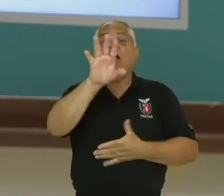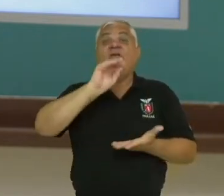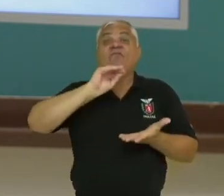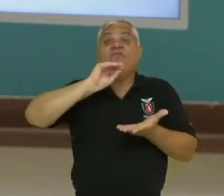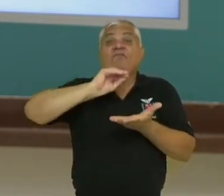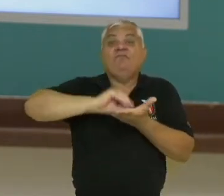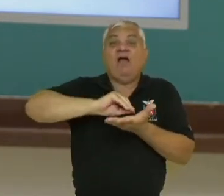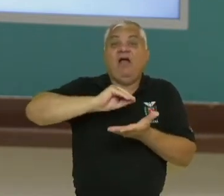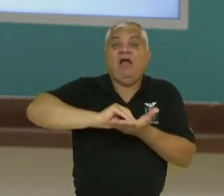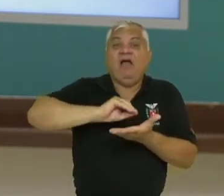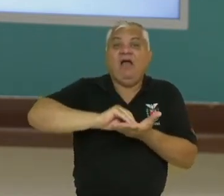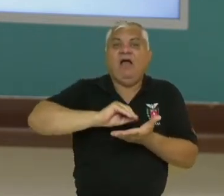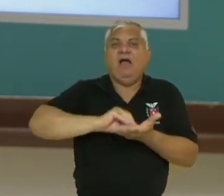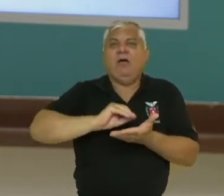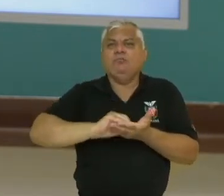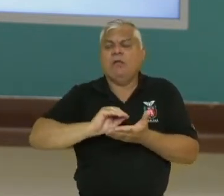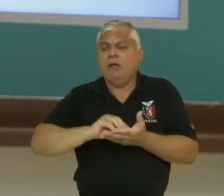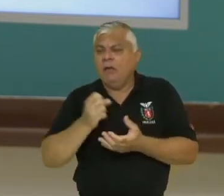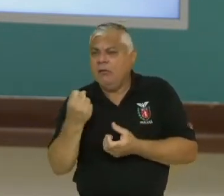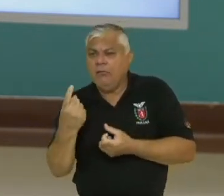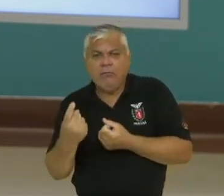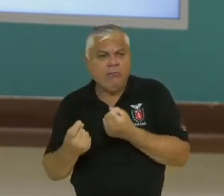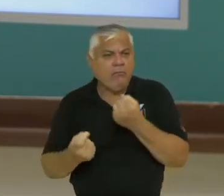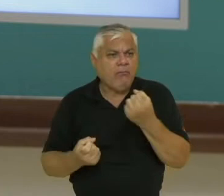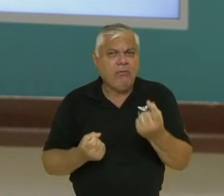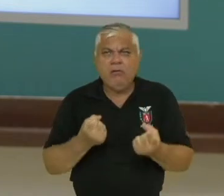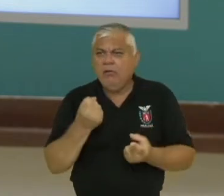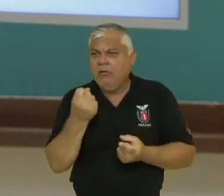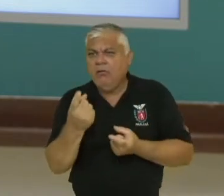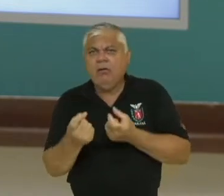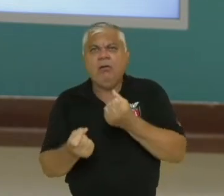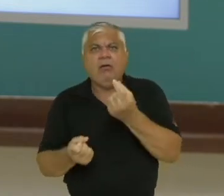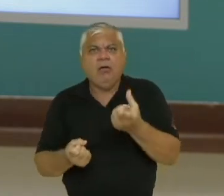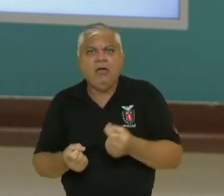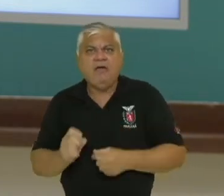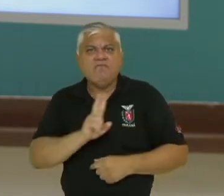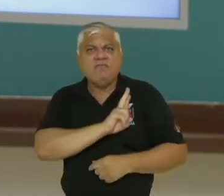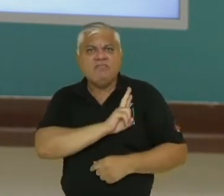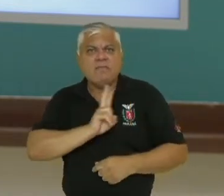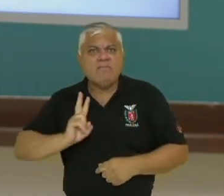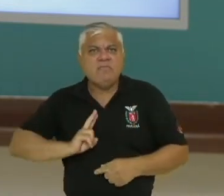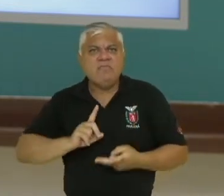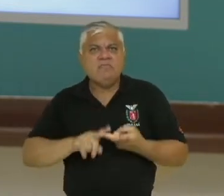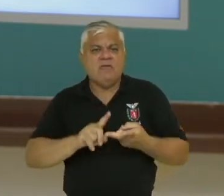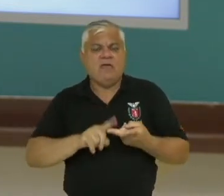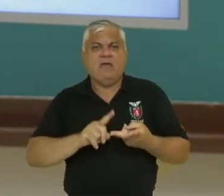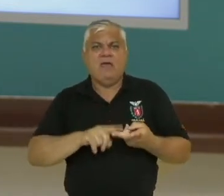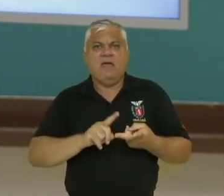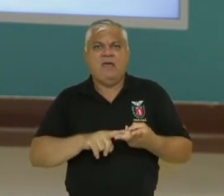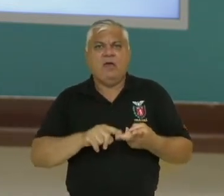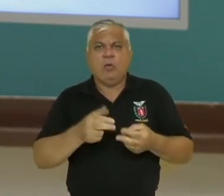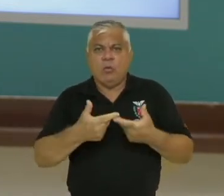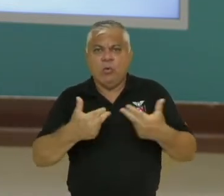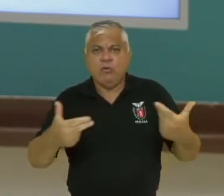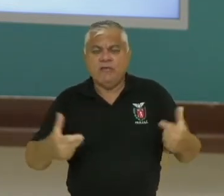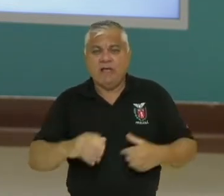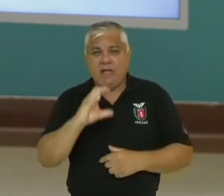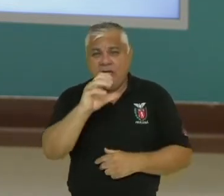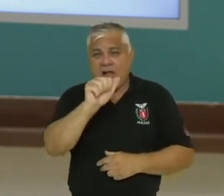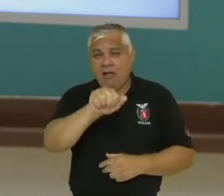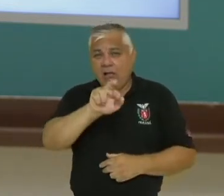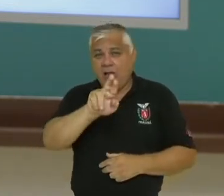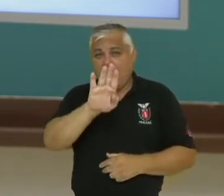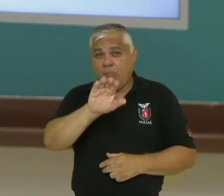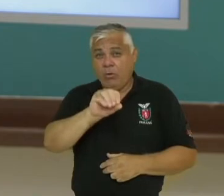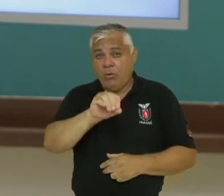uma pequena quantidade desses micronutrientes, vitaminas e sais minerais, e macronutrientes como os carboidratos pode